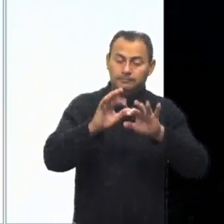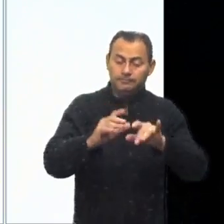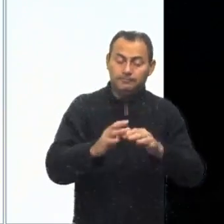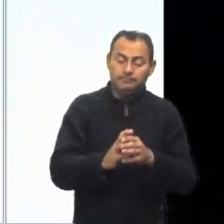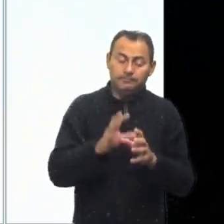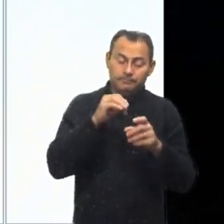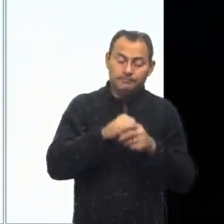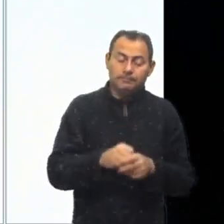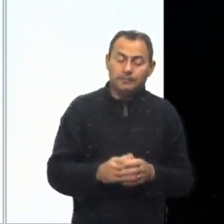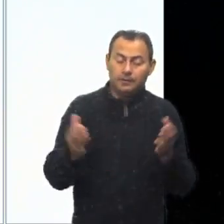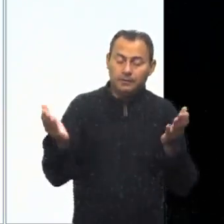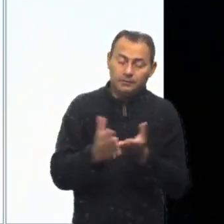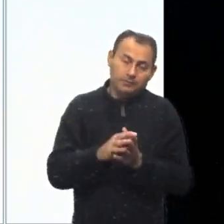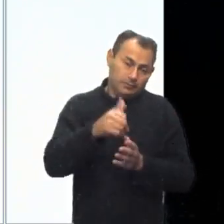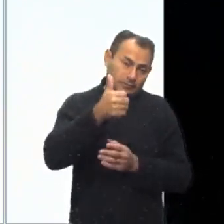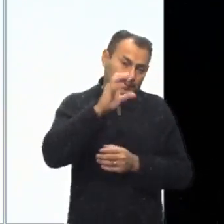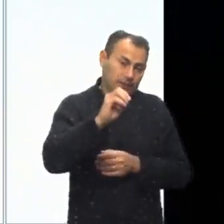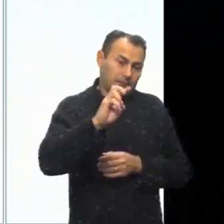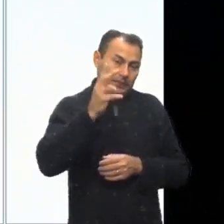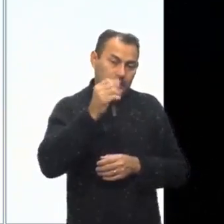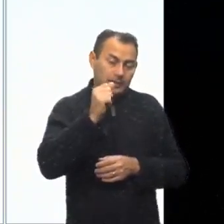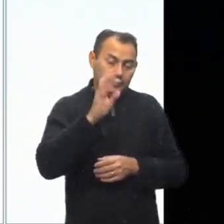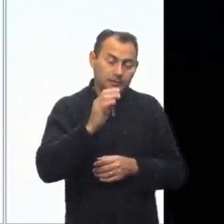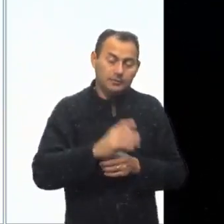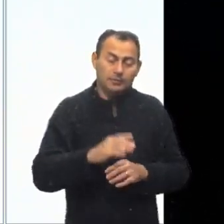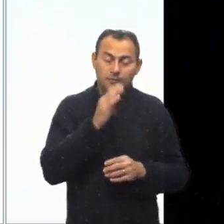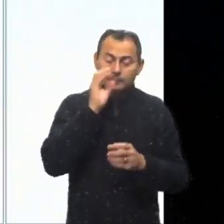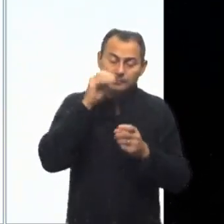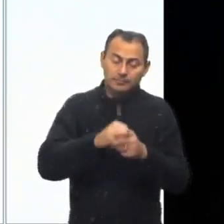portadora. Agora, eu vou colocar 10 Hz, por exemplo.